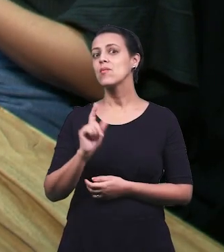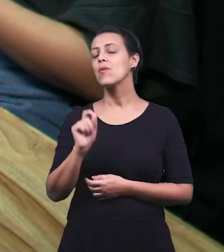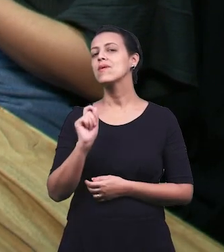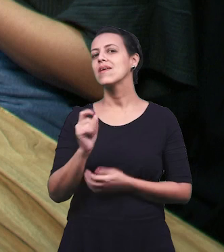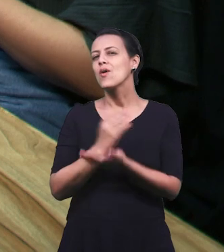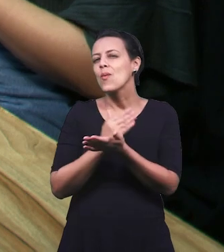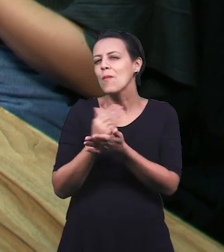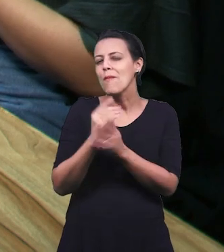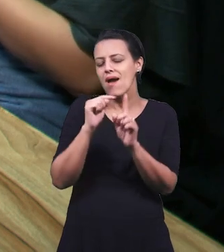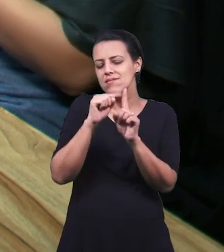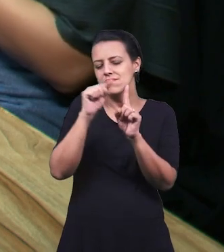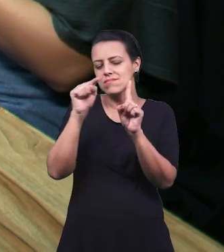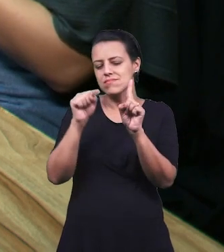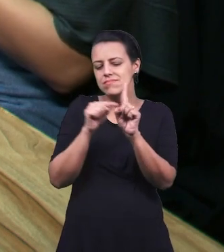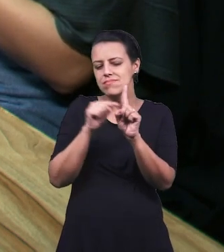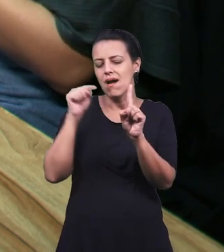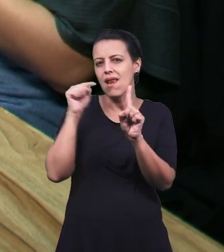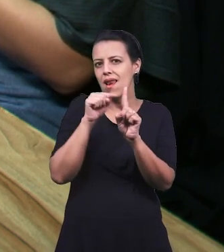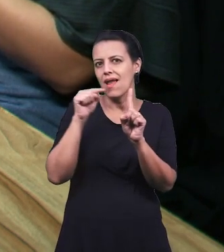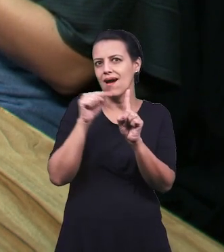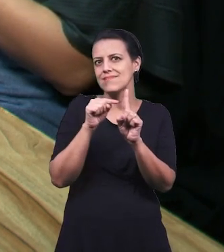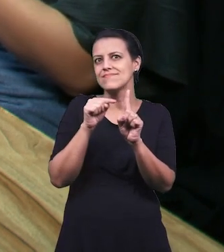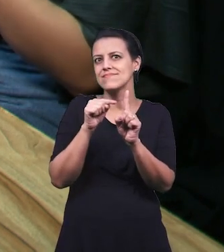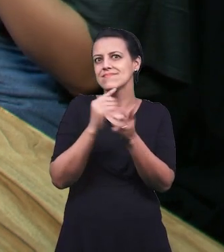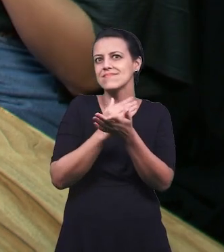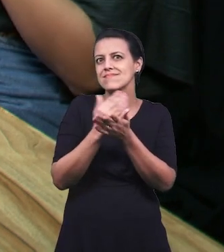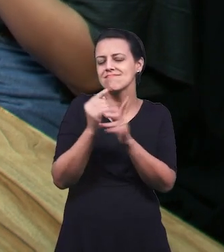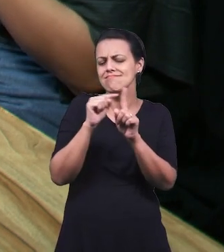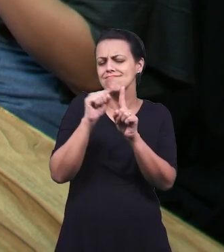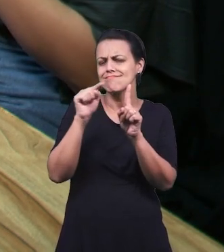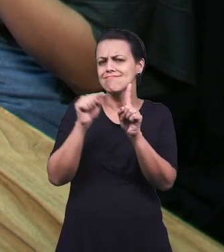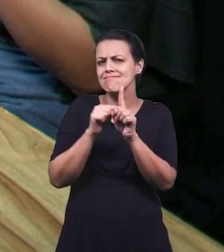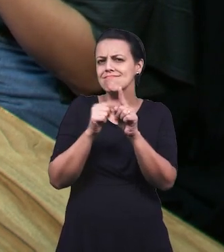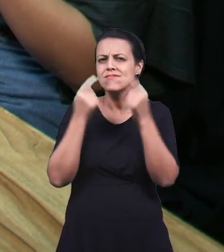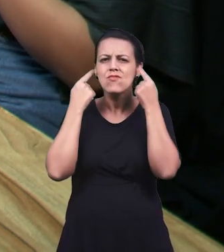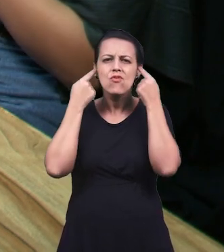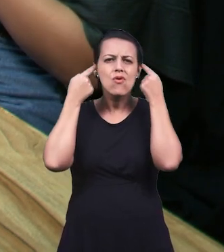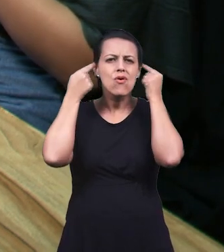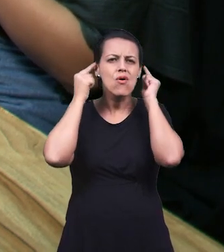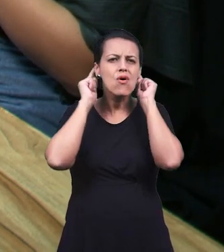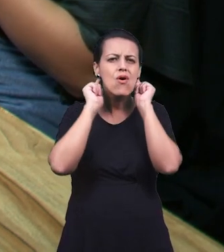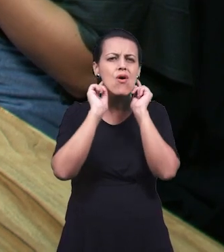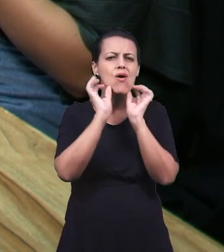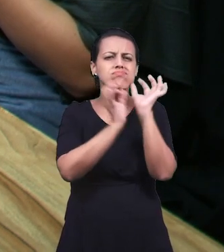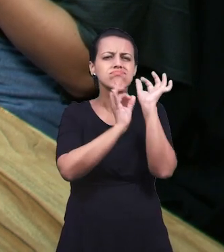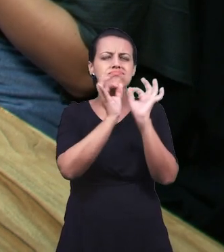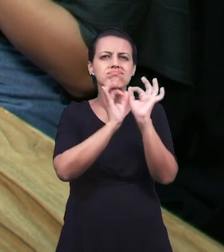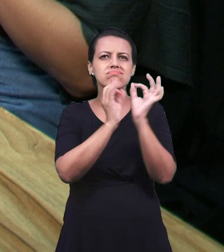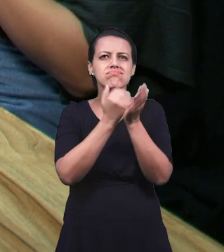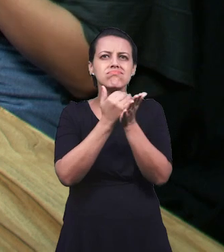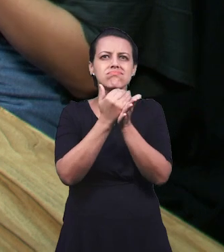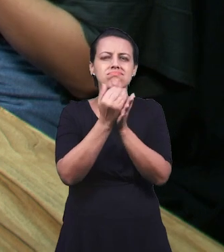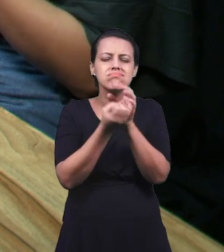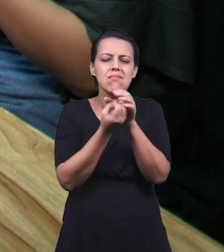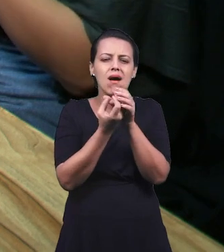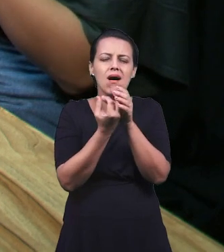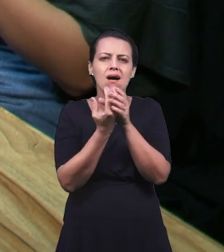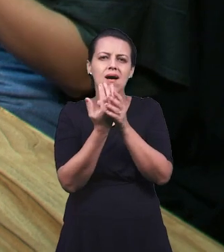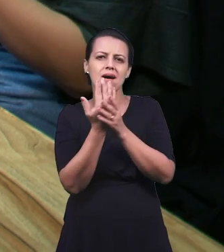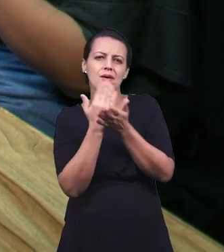ventre. Desde quando ele está sendo formado, quando o aparelho auditivo, lá para a 18ª